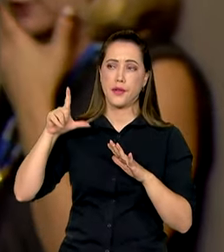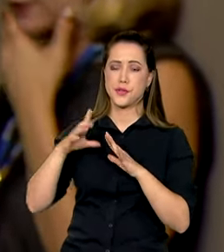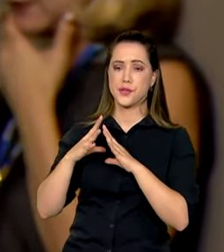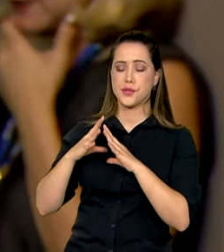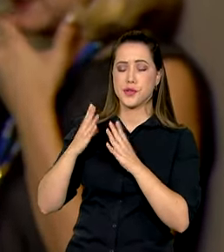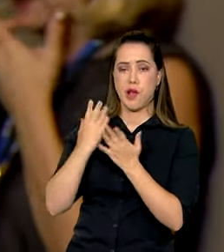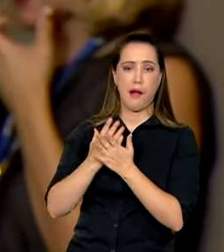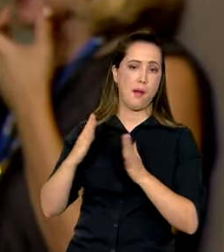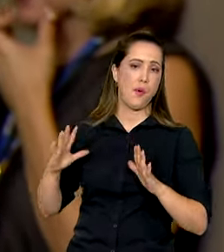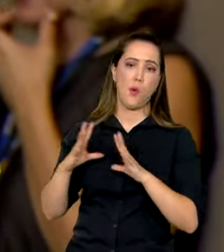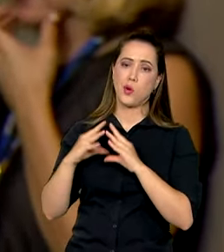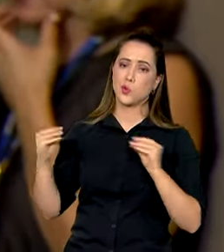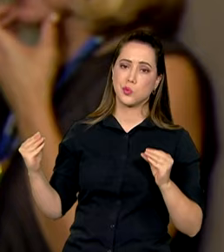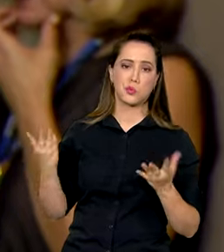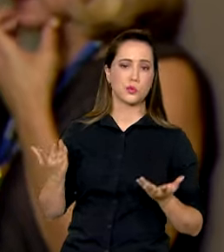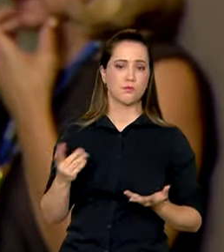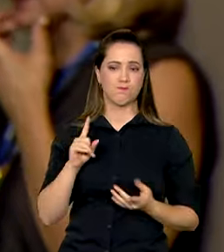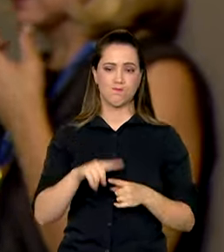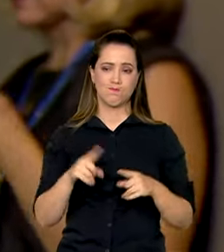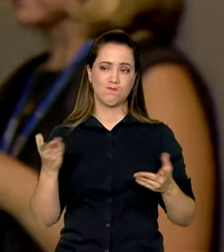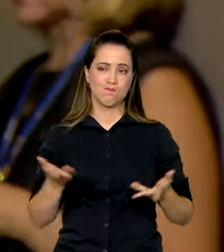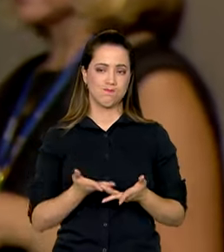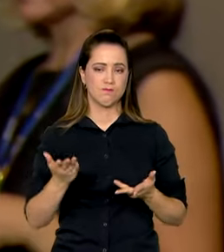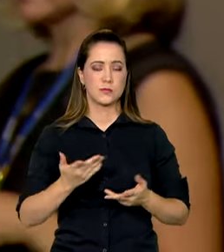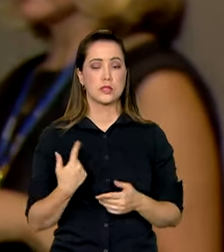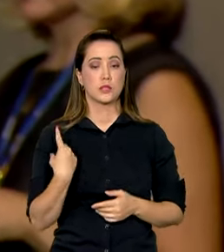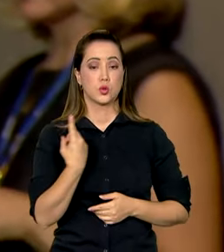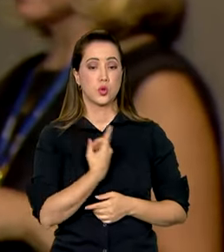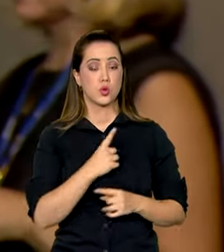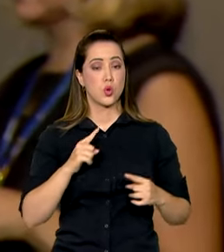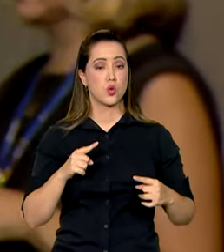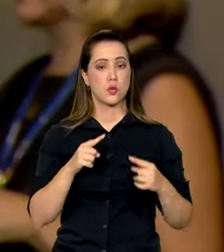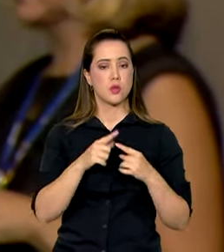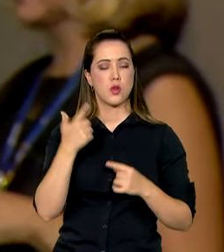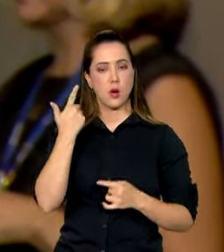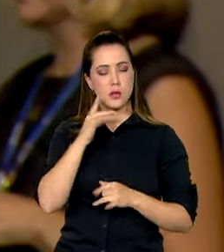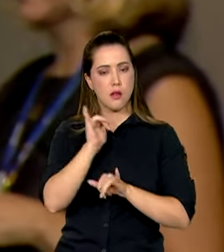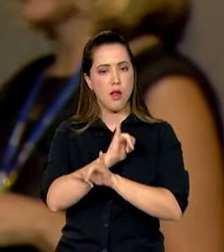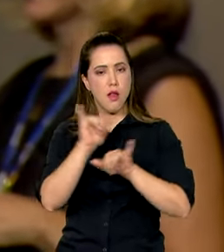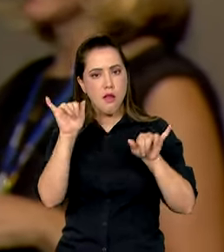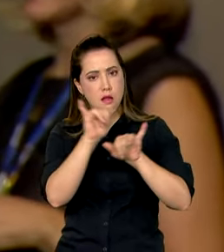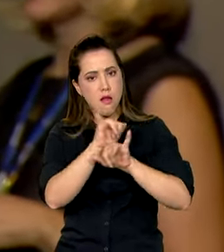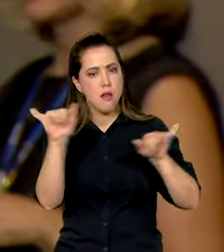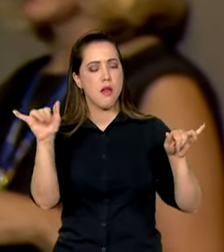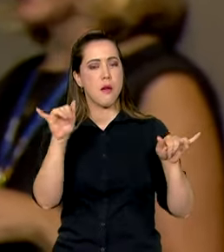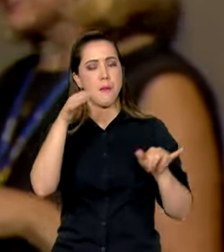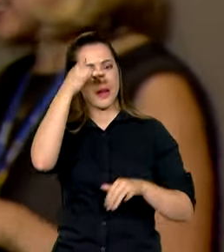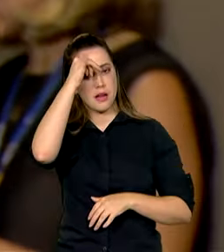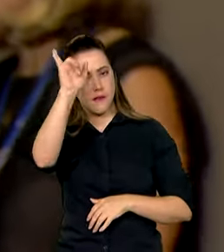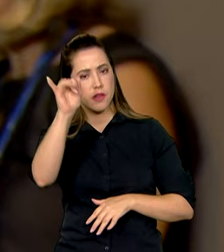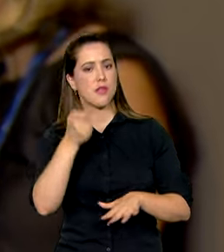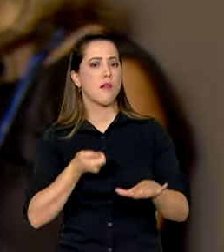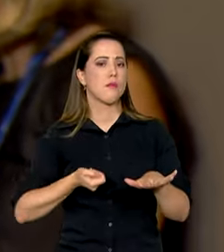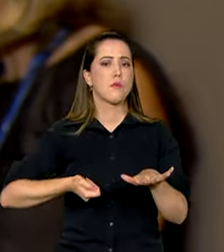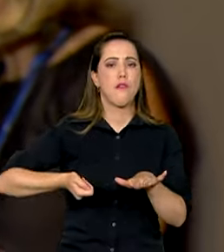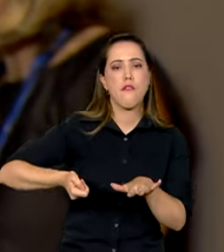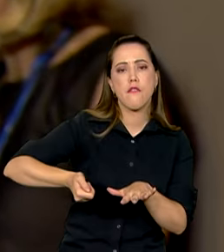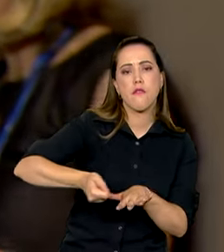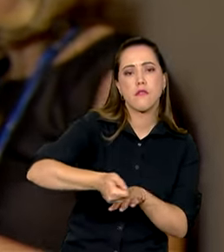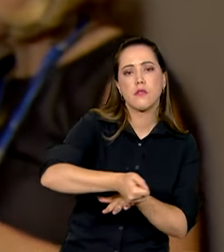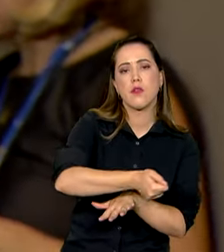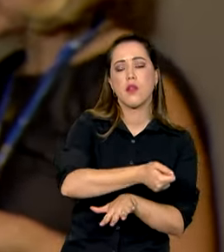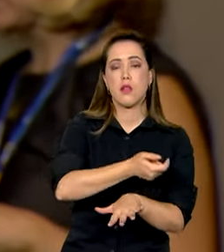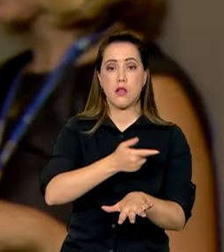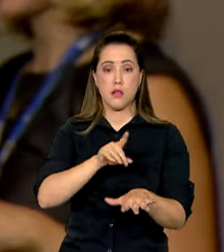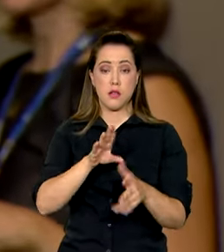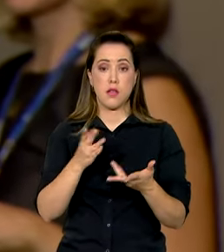Então, o nosso objetivo, no dia de hoje, é implementar essa vigorosa ação de Estado contra a desinformação. Ao lançar o